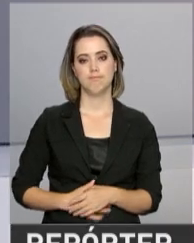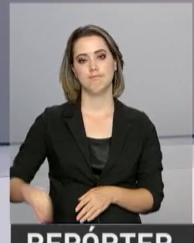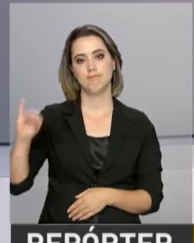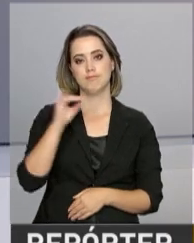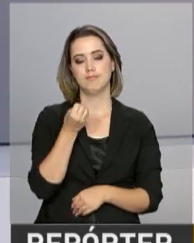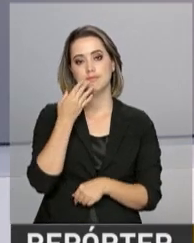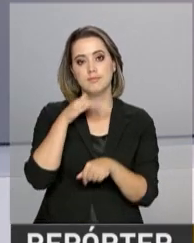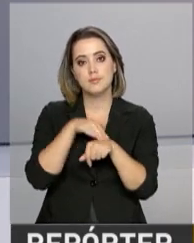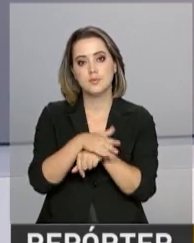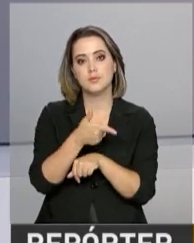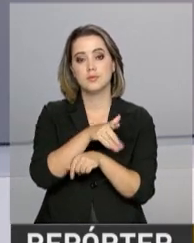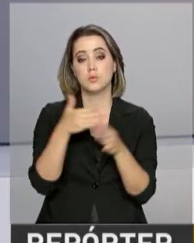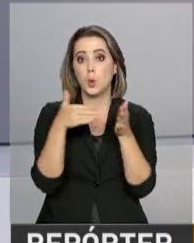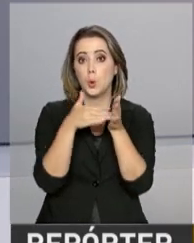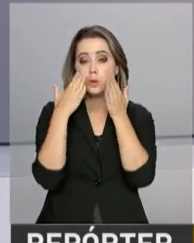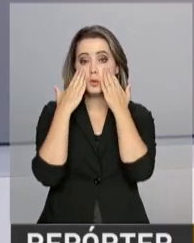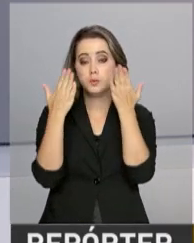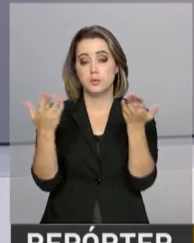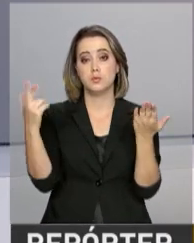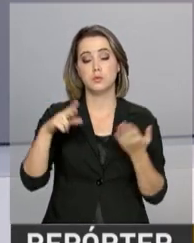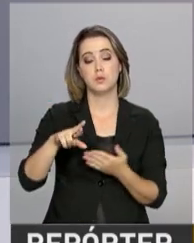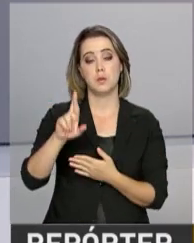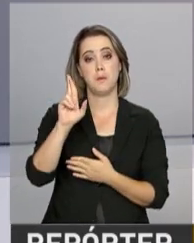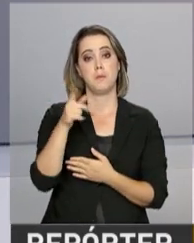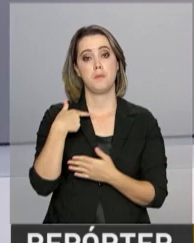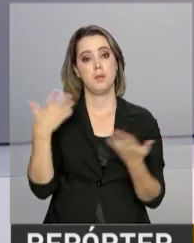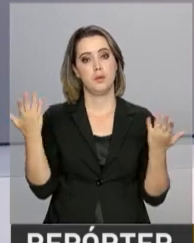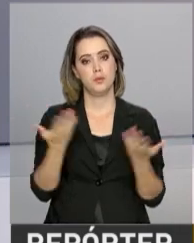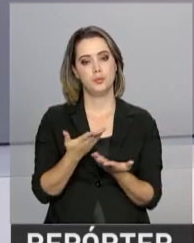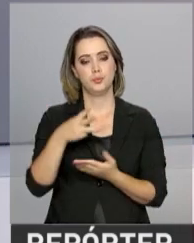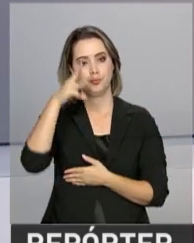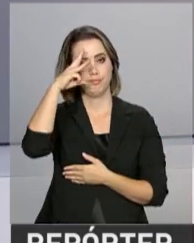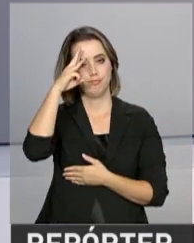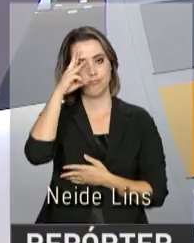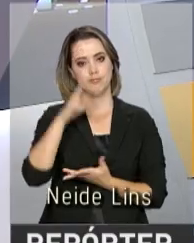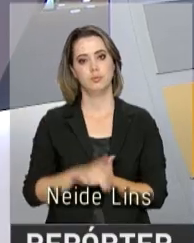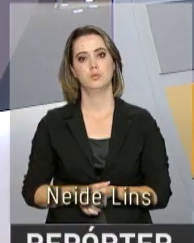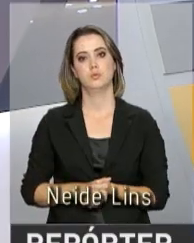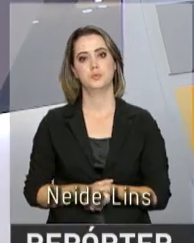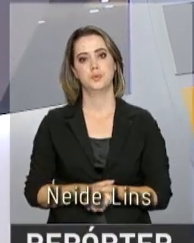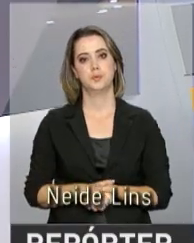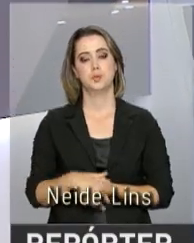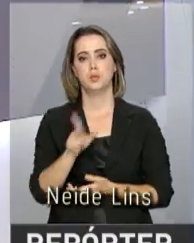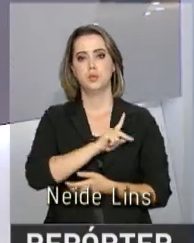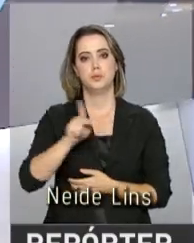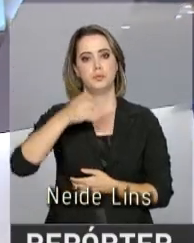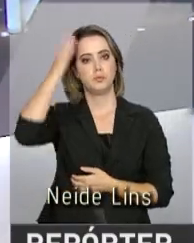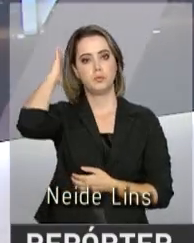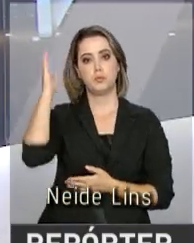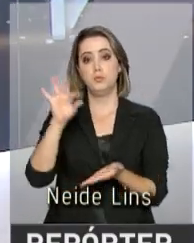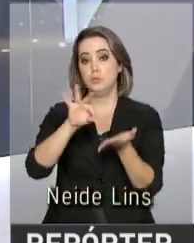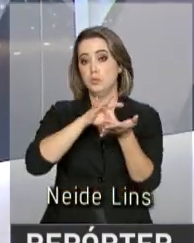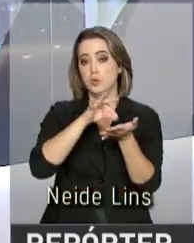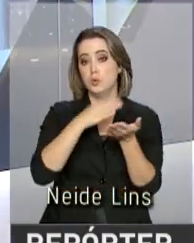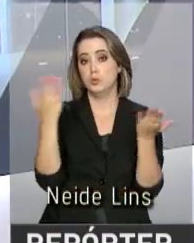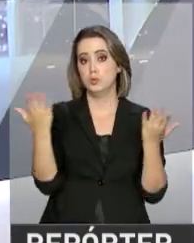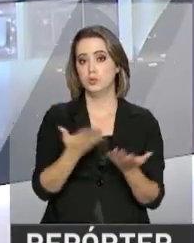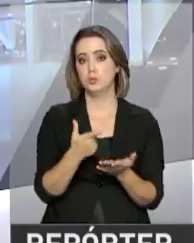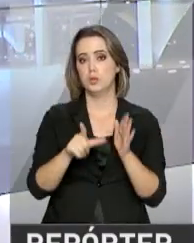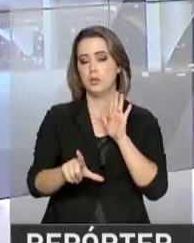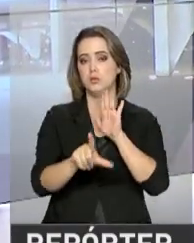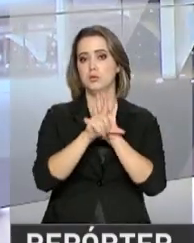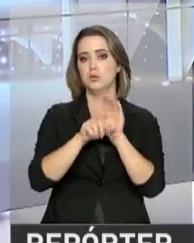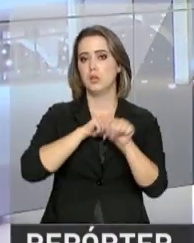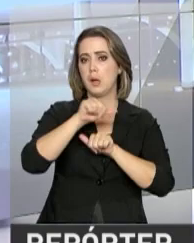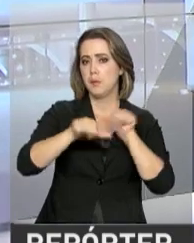Olá, boa noite. No ar, a última edição desta terça-feira do Repórter NBR. O presidente Michel Temer assinou hoje a lei